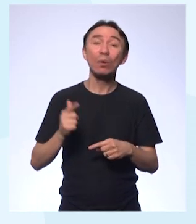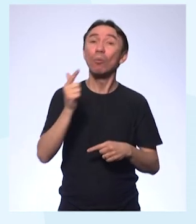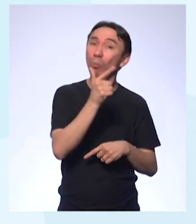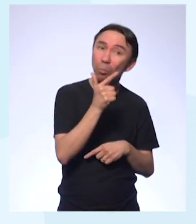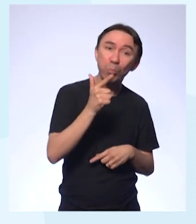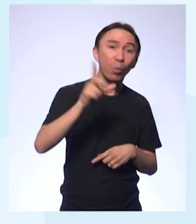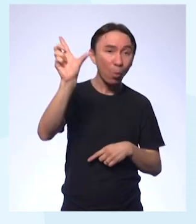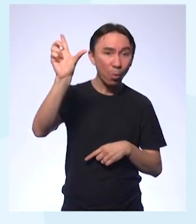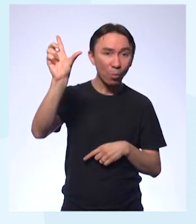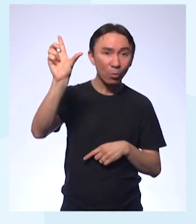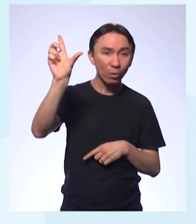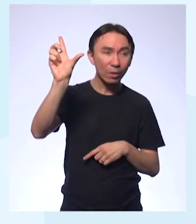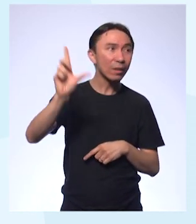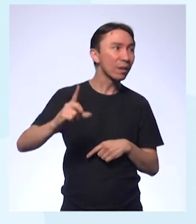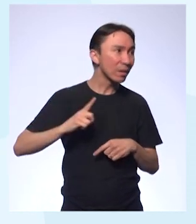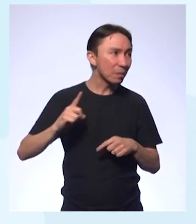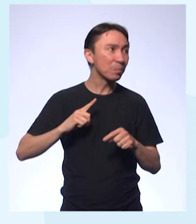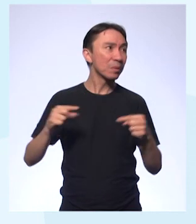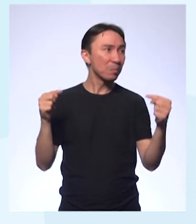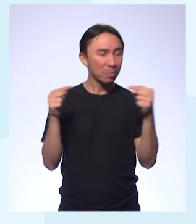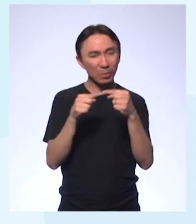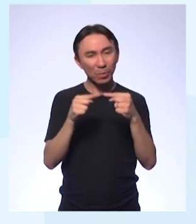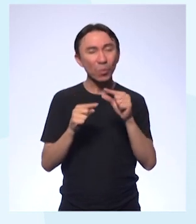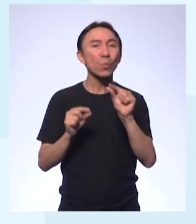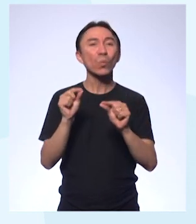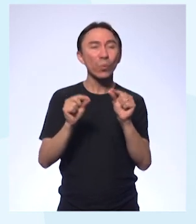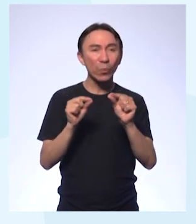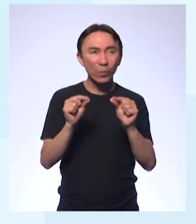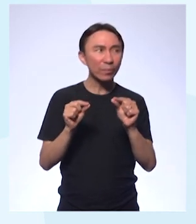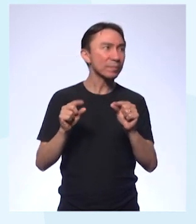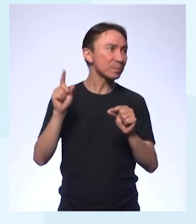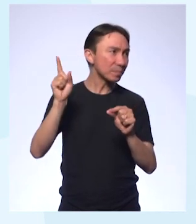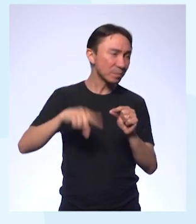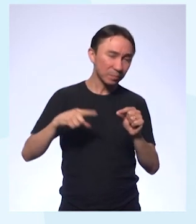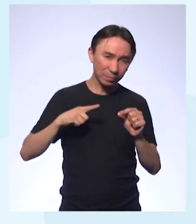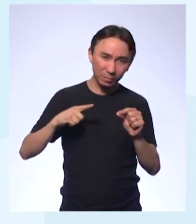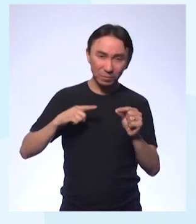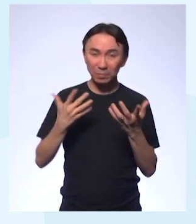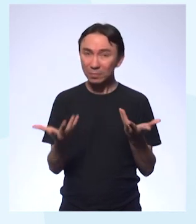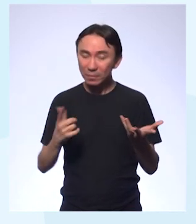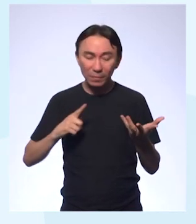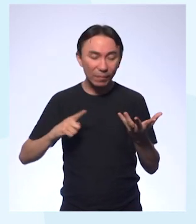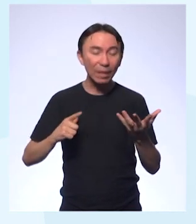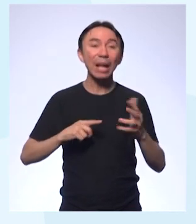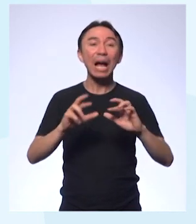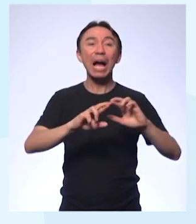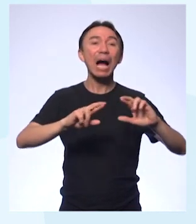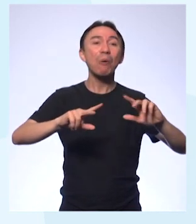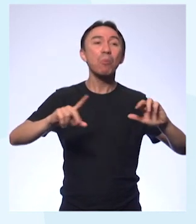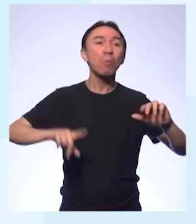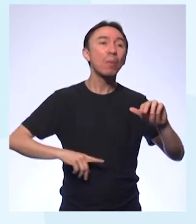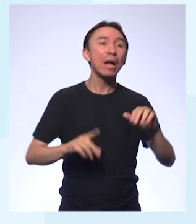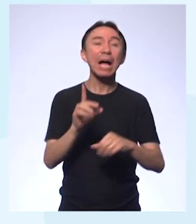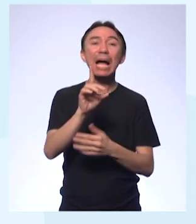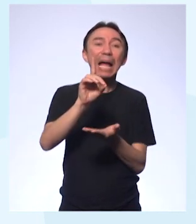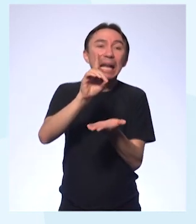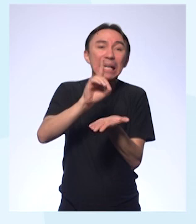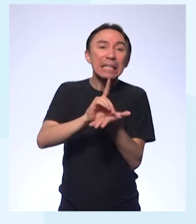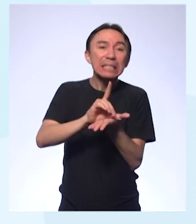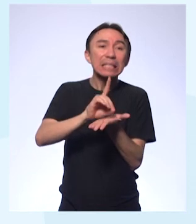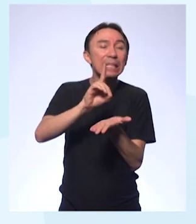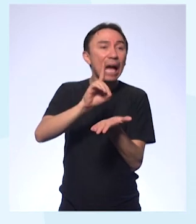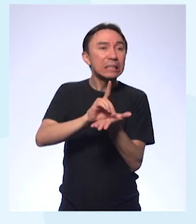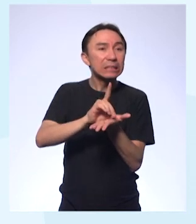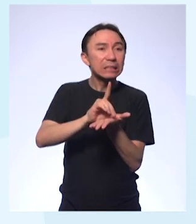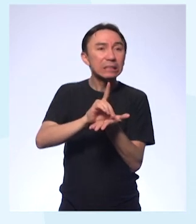está envolvendo também, que é o quê? Que é a diferença entre eles, a densidade, né? Eu tenho duas soluções